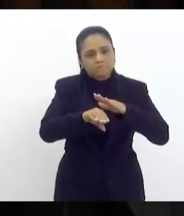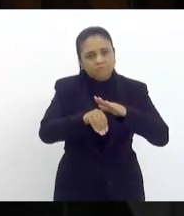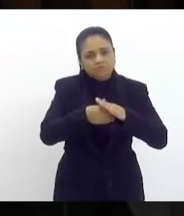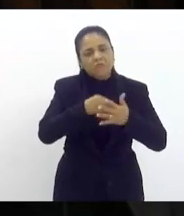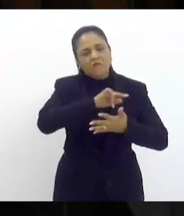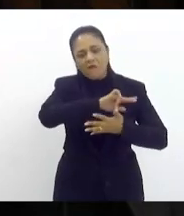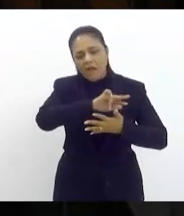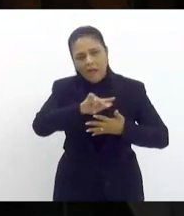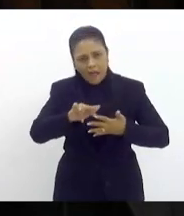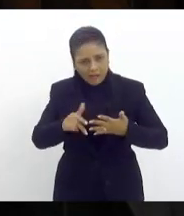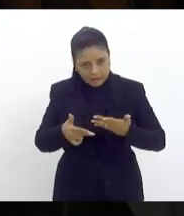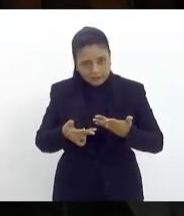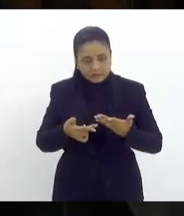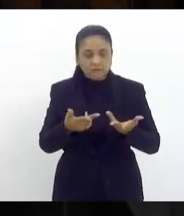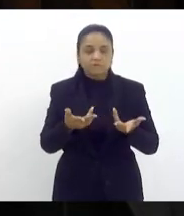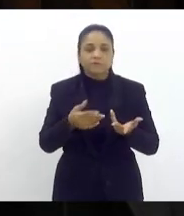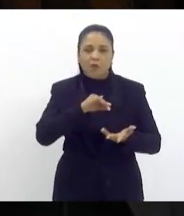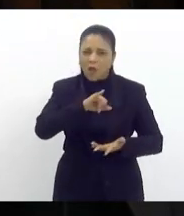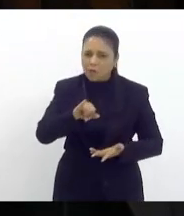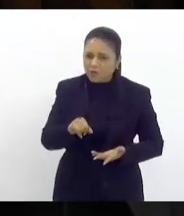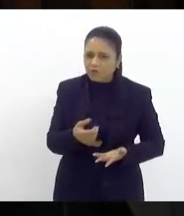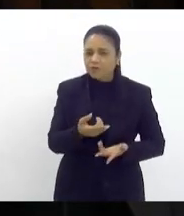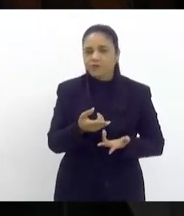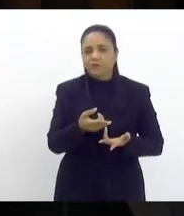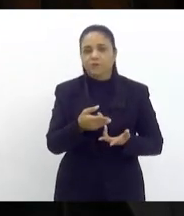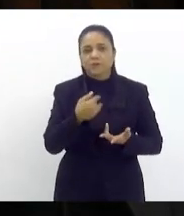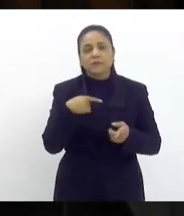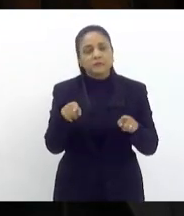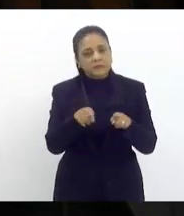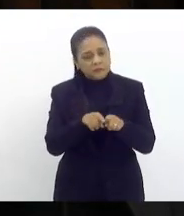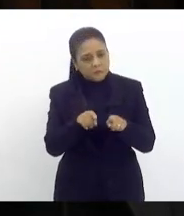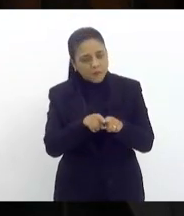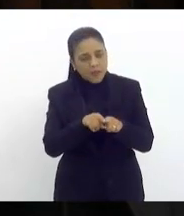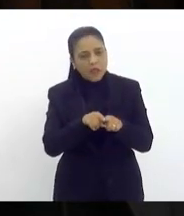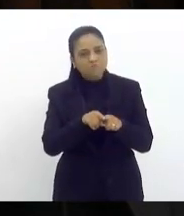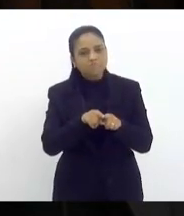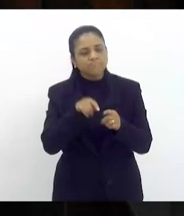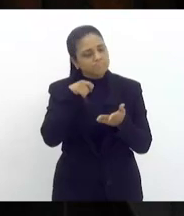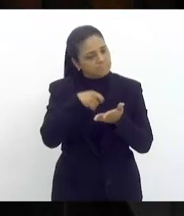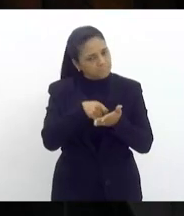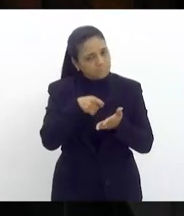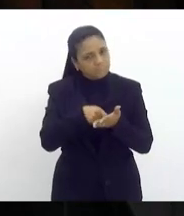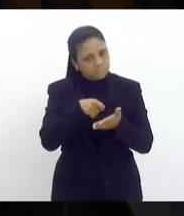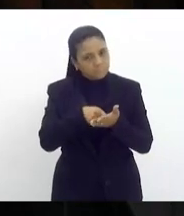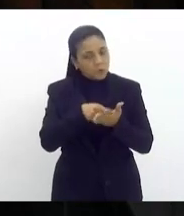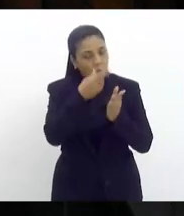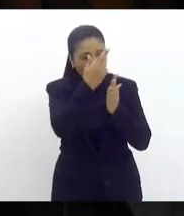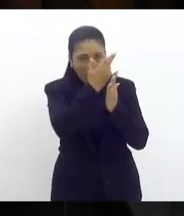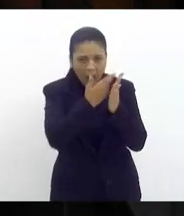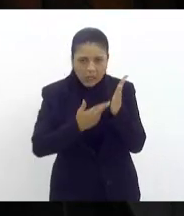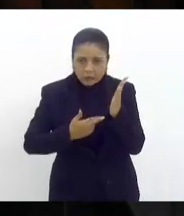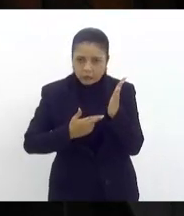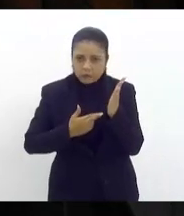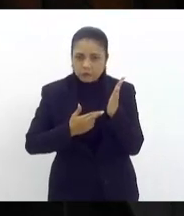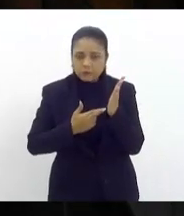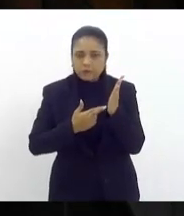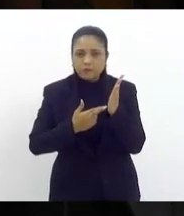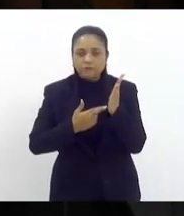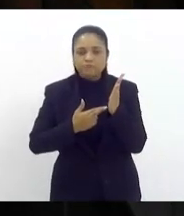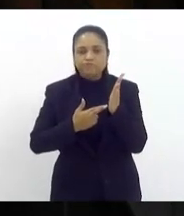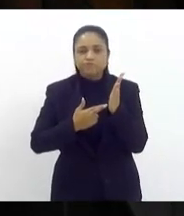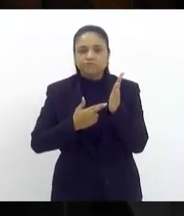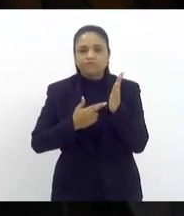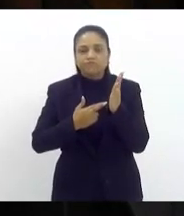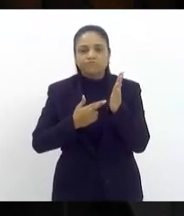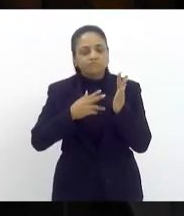E, ainda mais, fez questão no seu relatório de fazer a devida